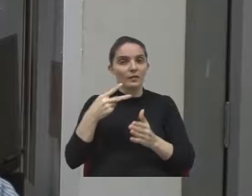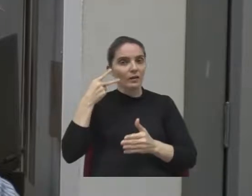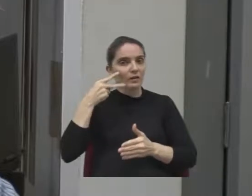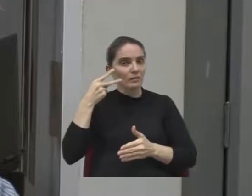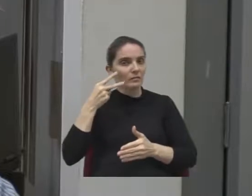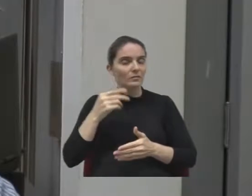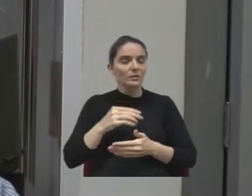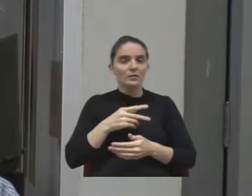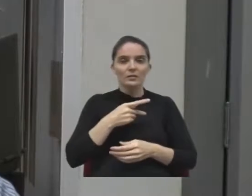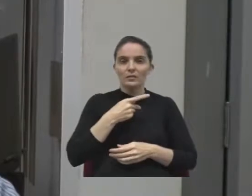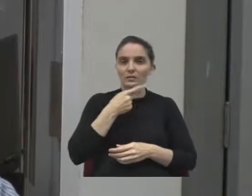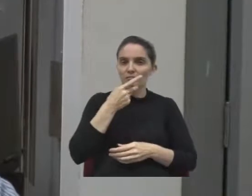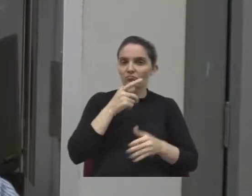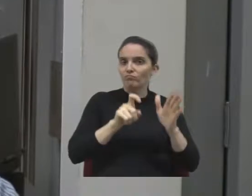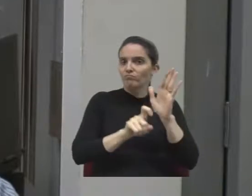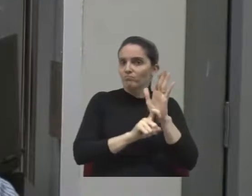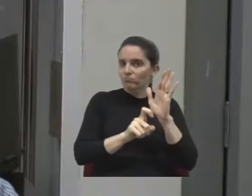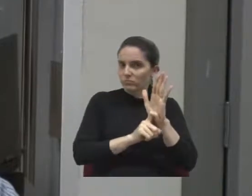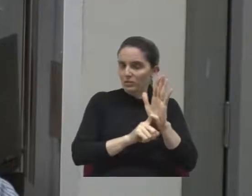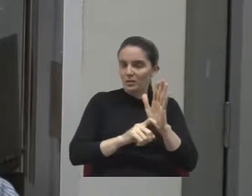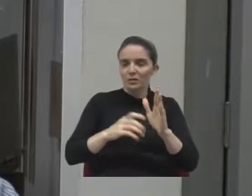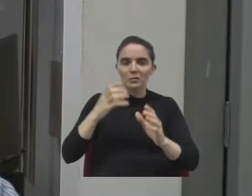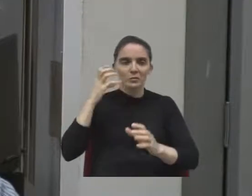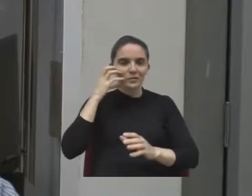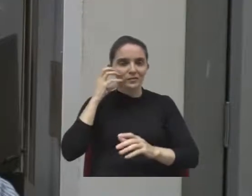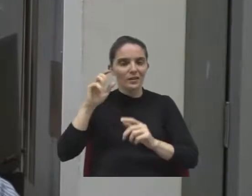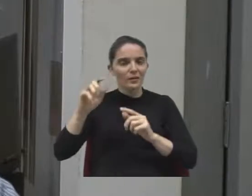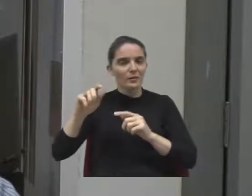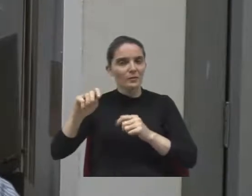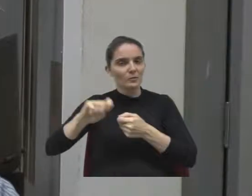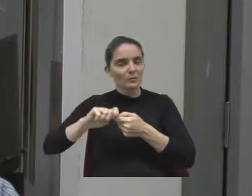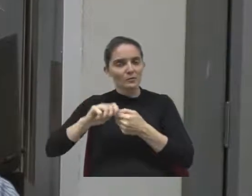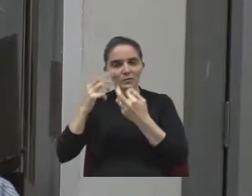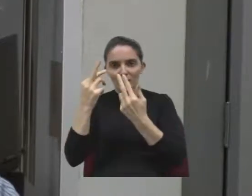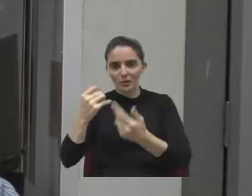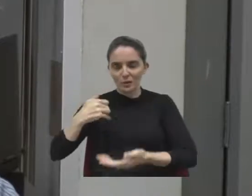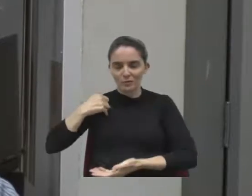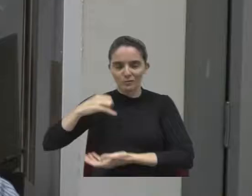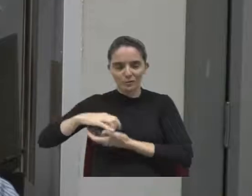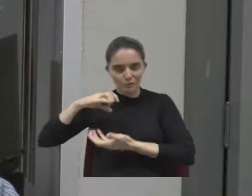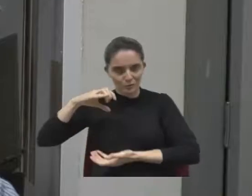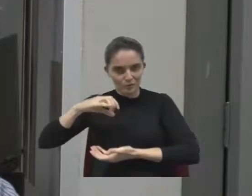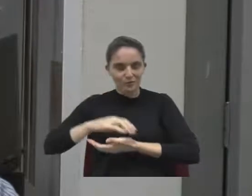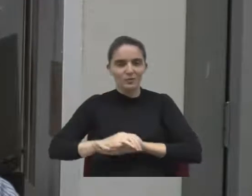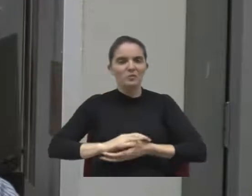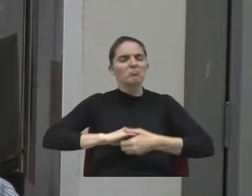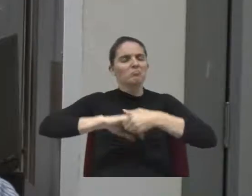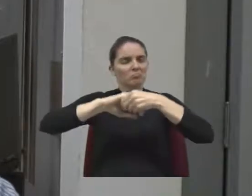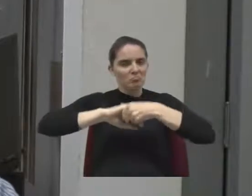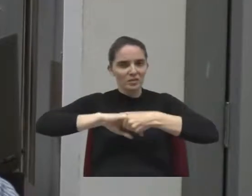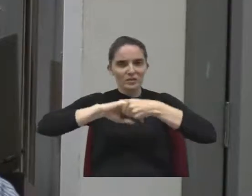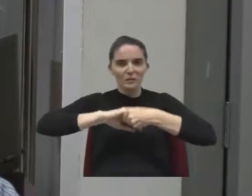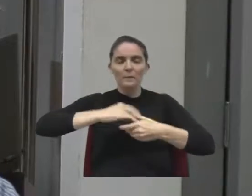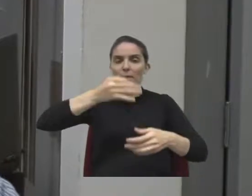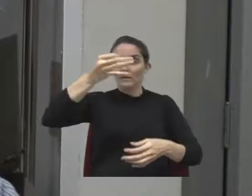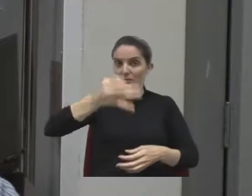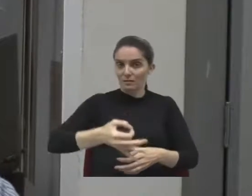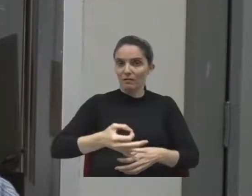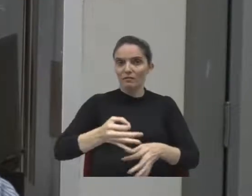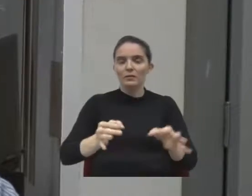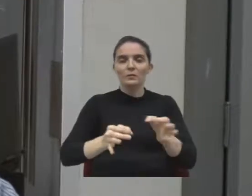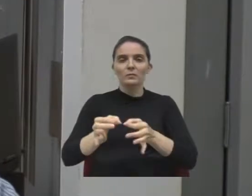das drogas, o senhor o faz com toda essa questão dos idosos. Então, fica aqui os parabéns e, com certeza, esse projeto